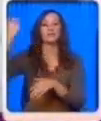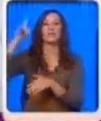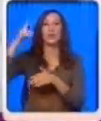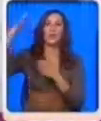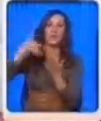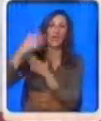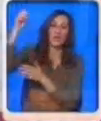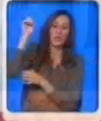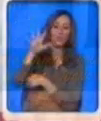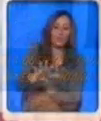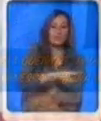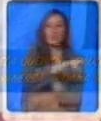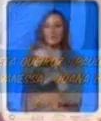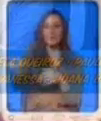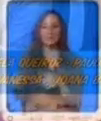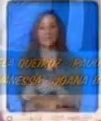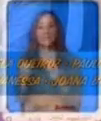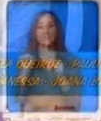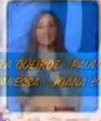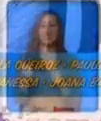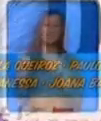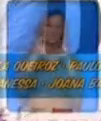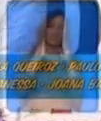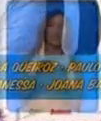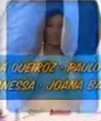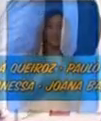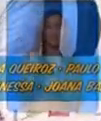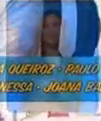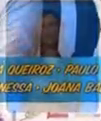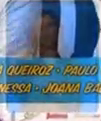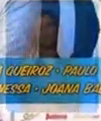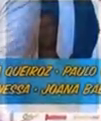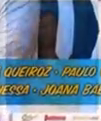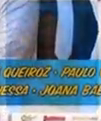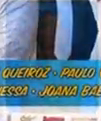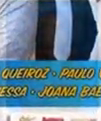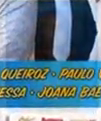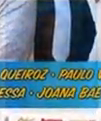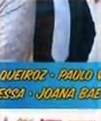vos ilumine. Está bom? Que a estrela vos ajude e o sol vos ilumine.